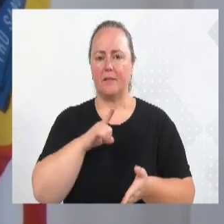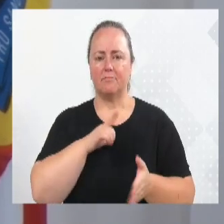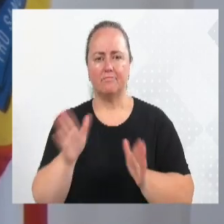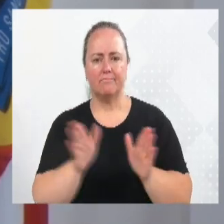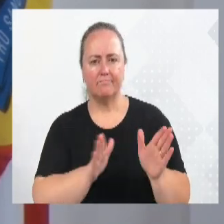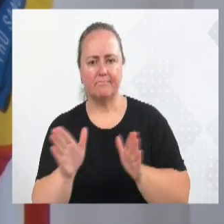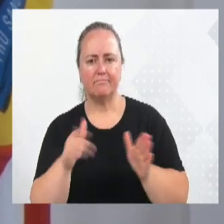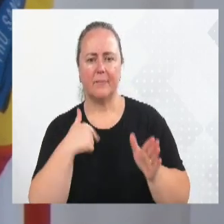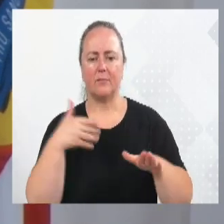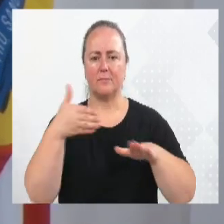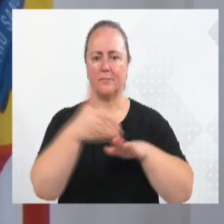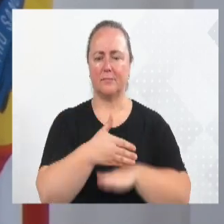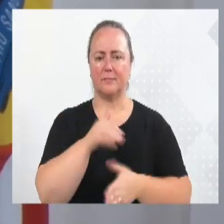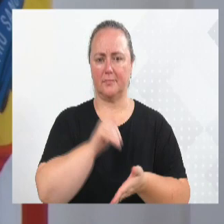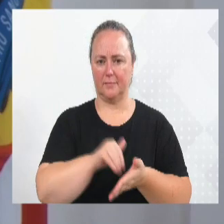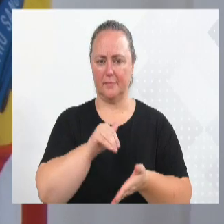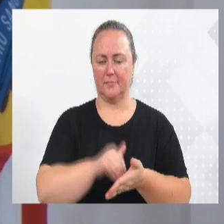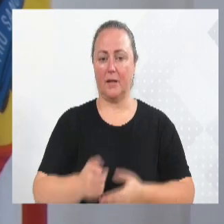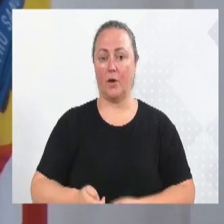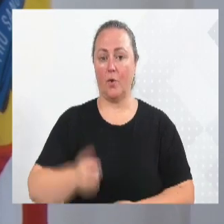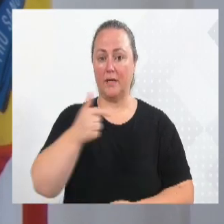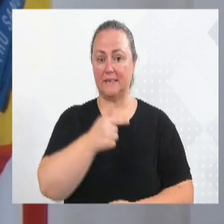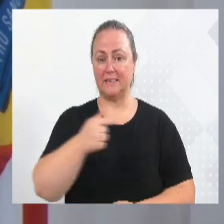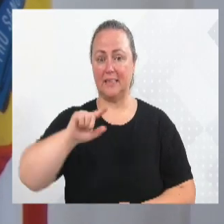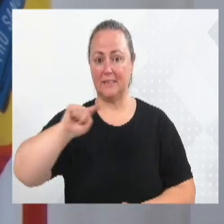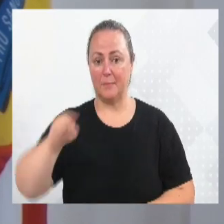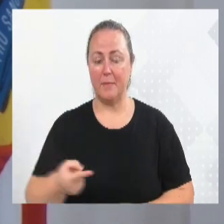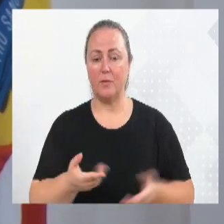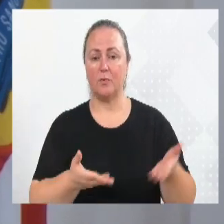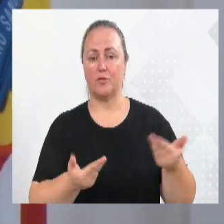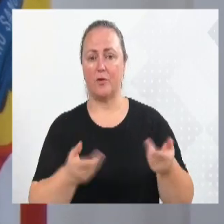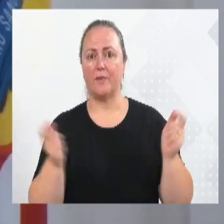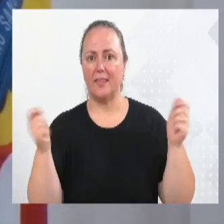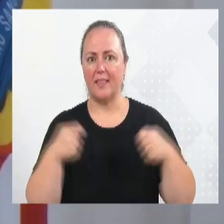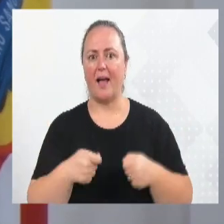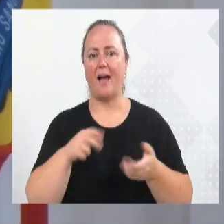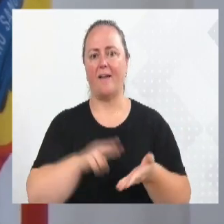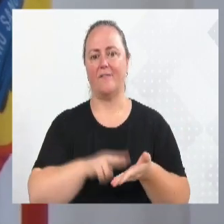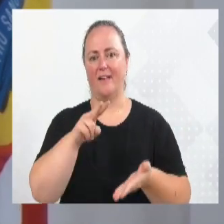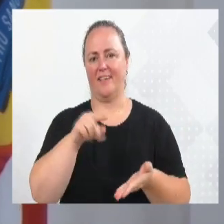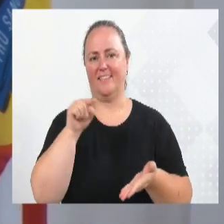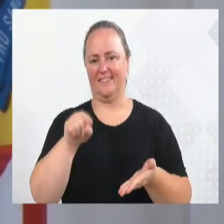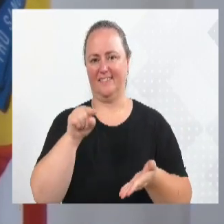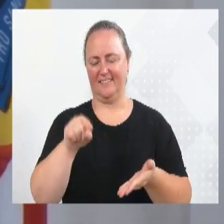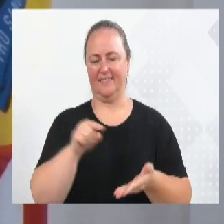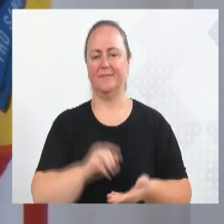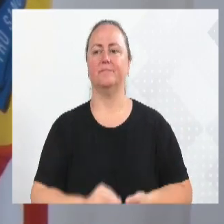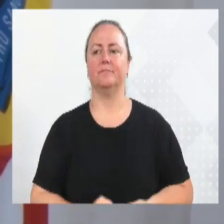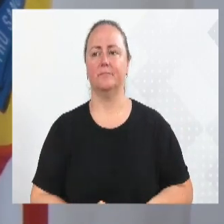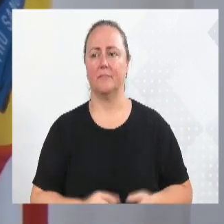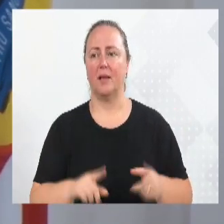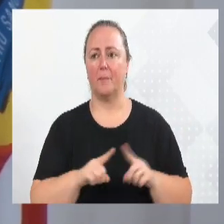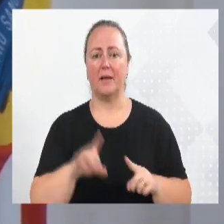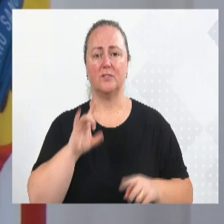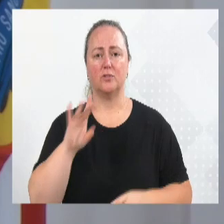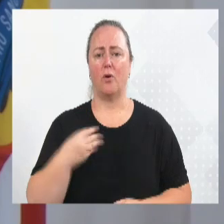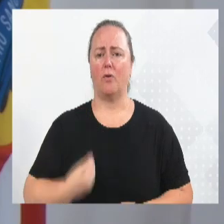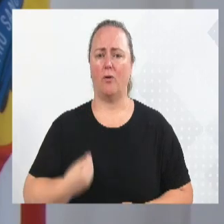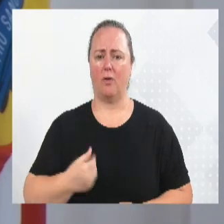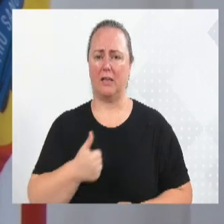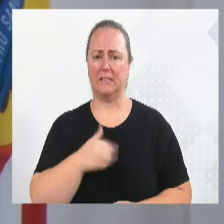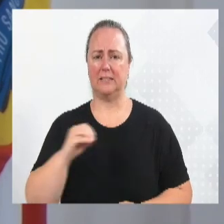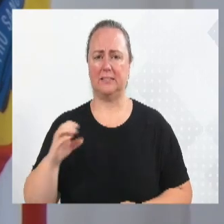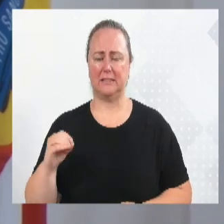na secretaria quase 7 mil jovens poderiam ter esse benefício e a gente tinha 100 jovens mais ou menos inscritos